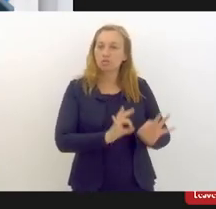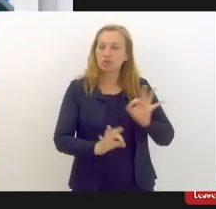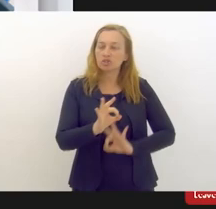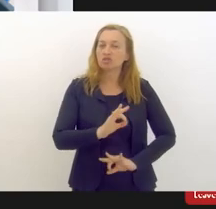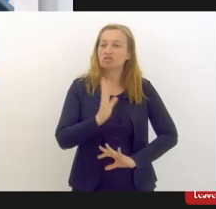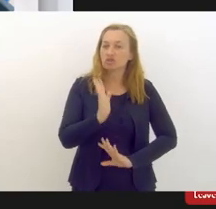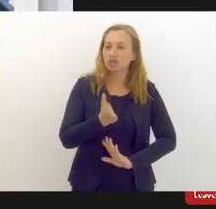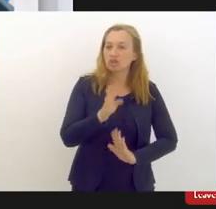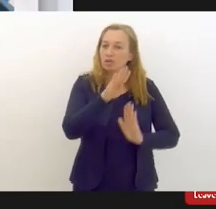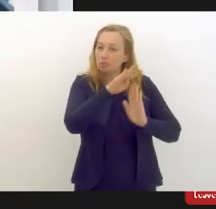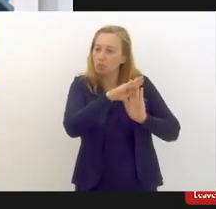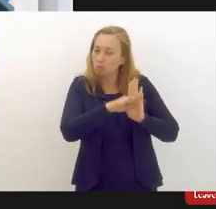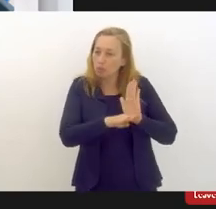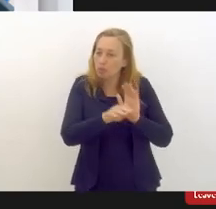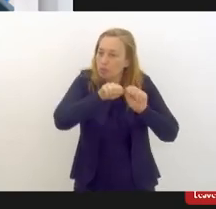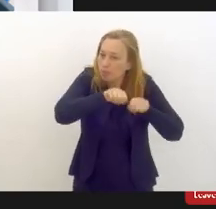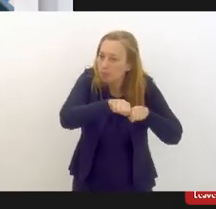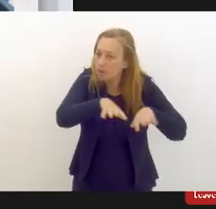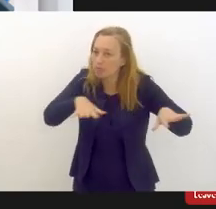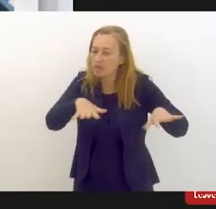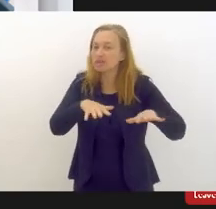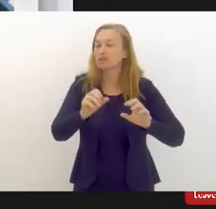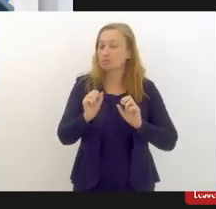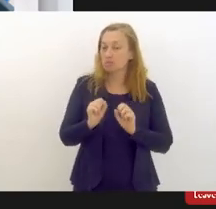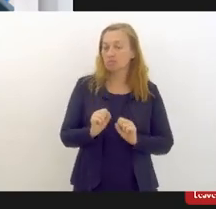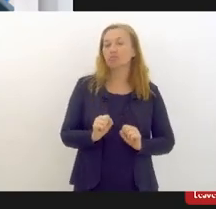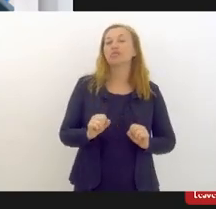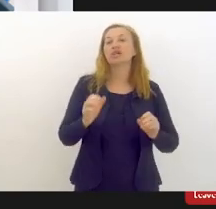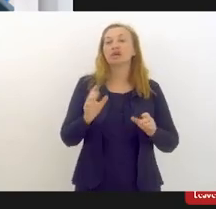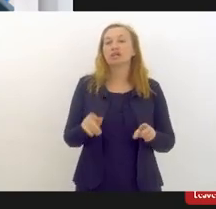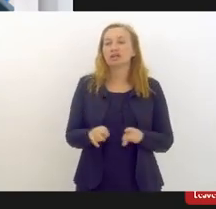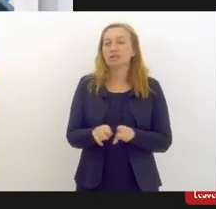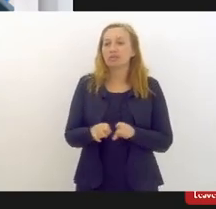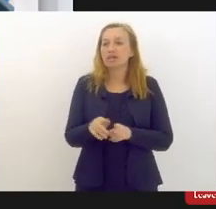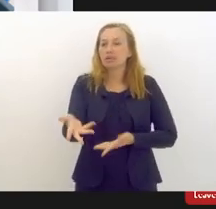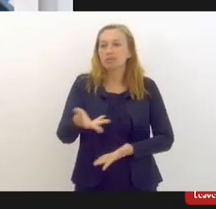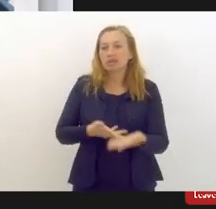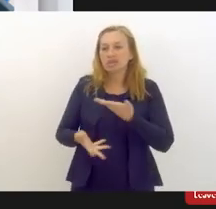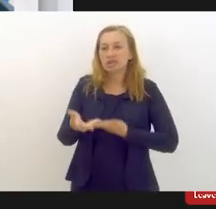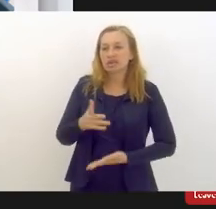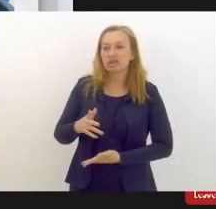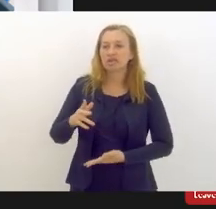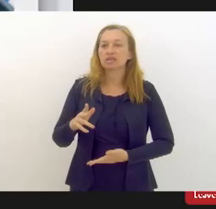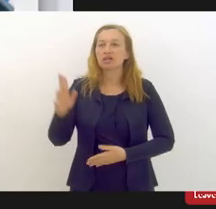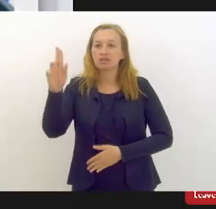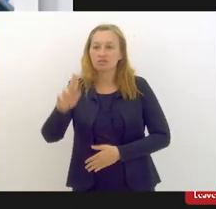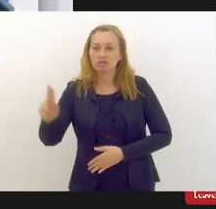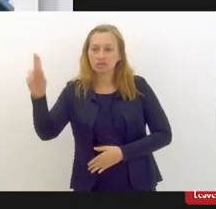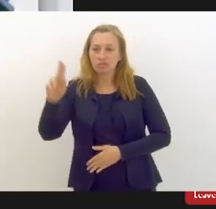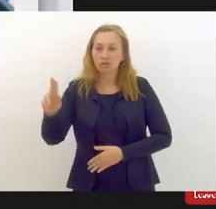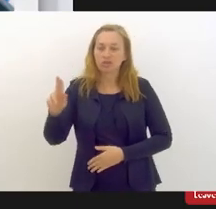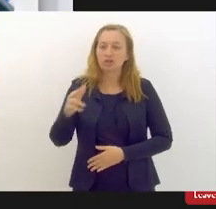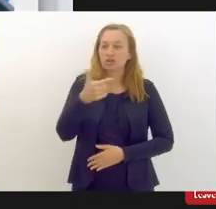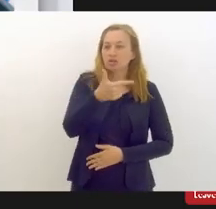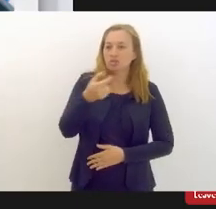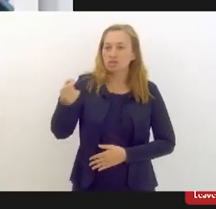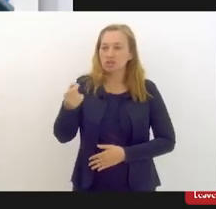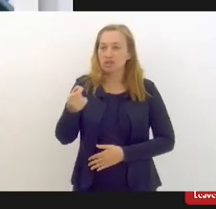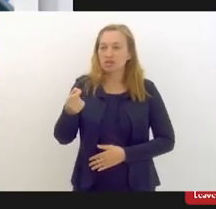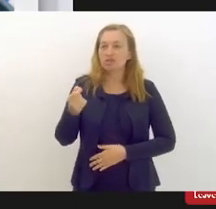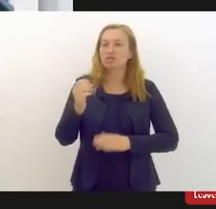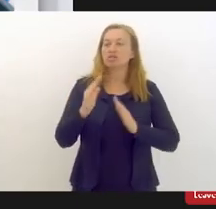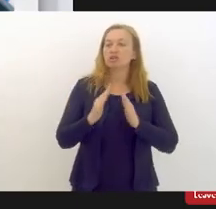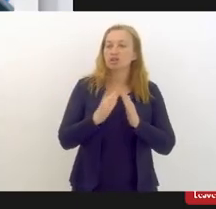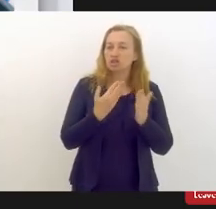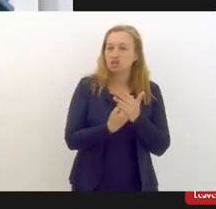cronograma de ampliação. Além da parceria da UERJ, 200 escolas ao todo na rede já